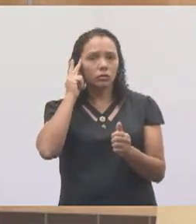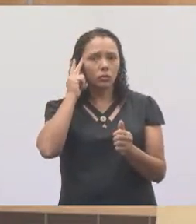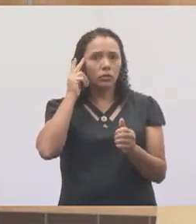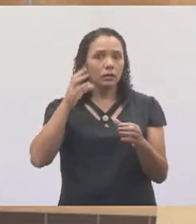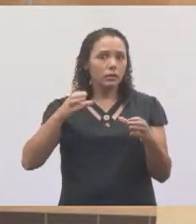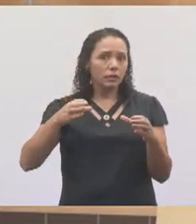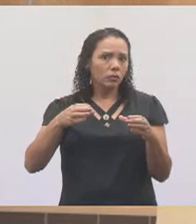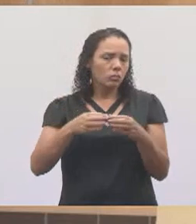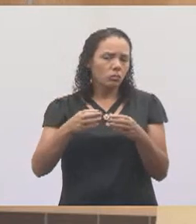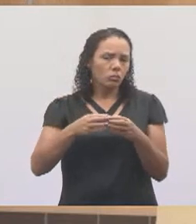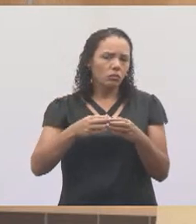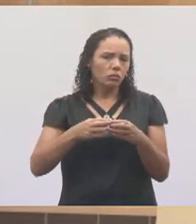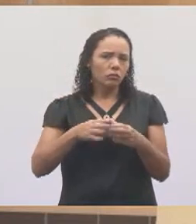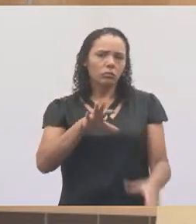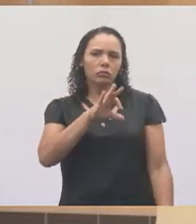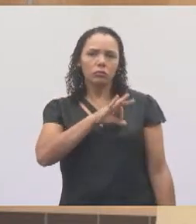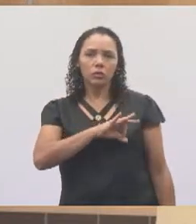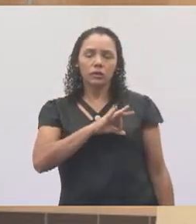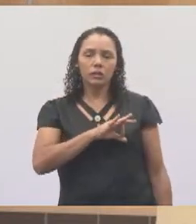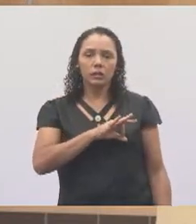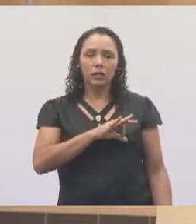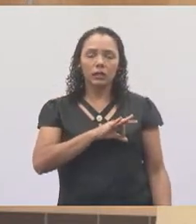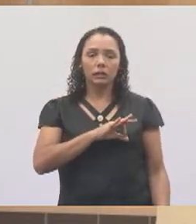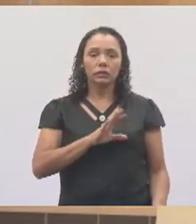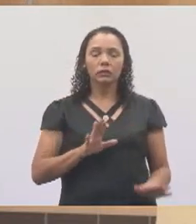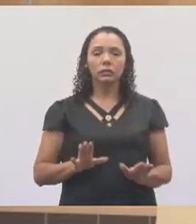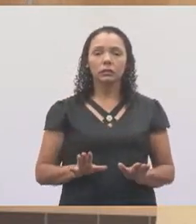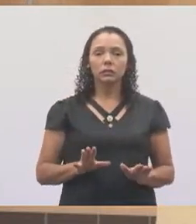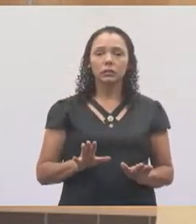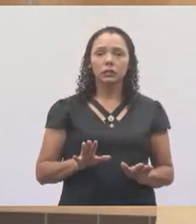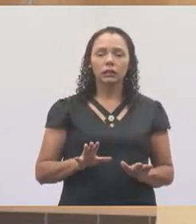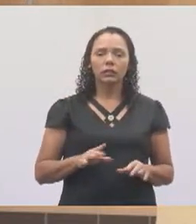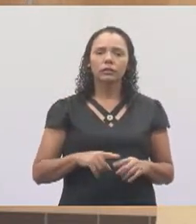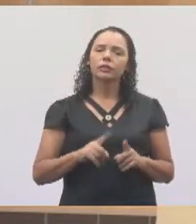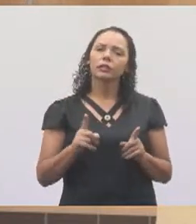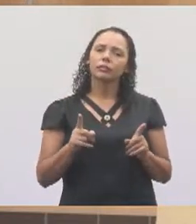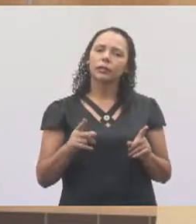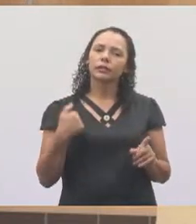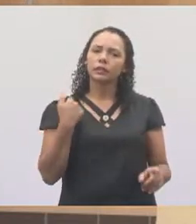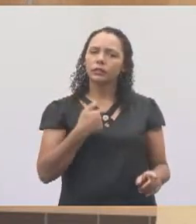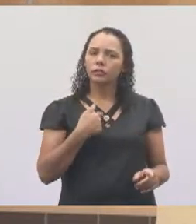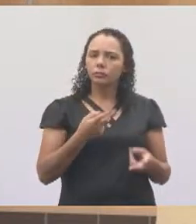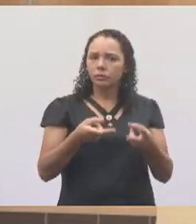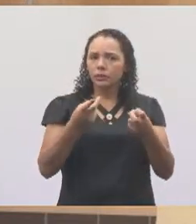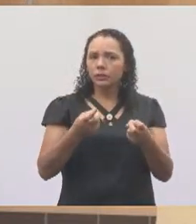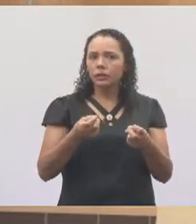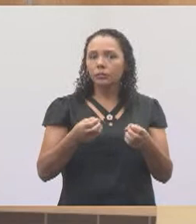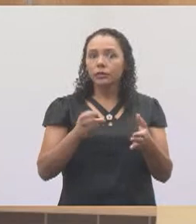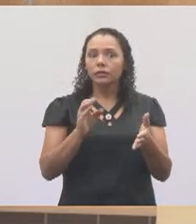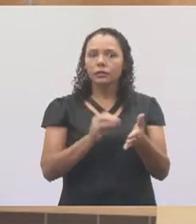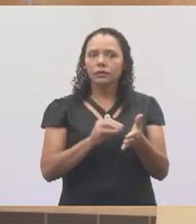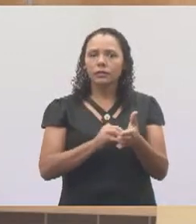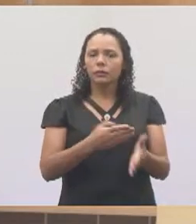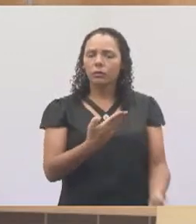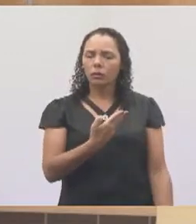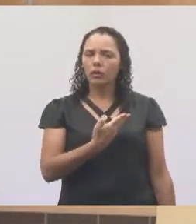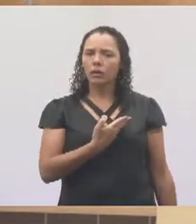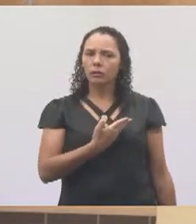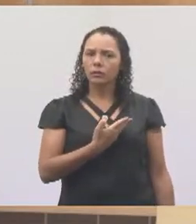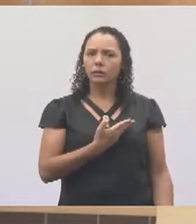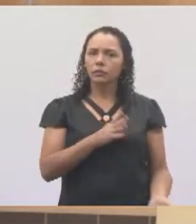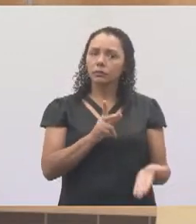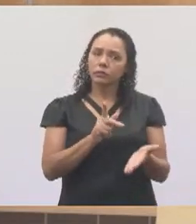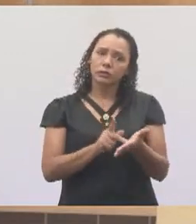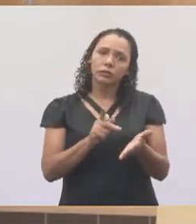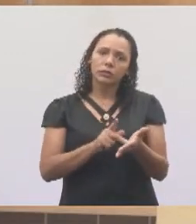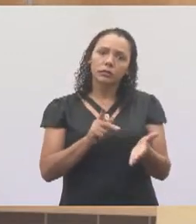comandados, a gente também fica um pouquinho receio de que faltou mais um pouquinho de companheirismo de alguns, não sei se estão em horário de